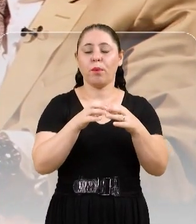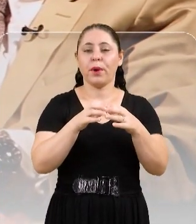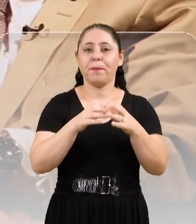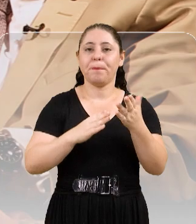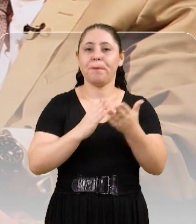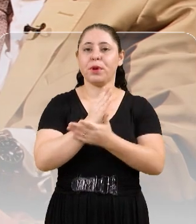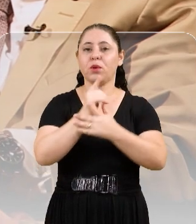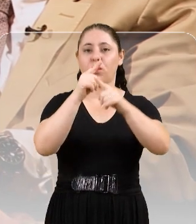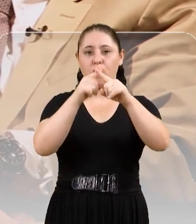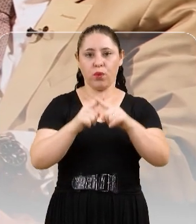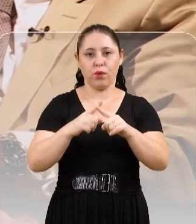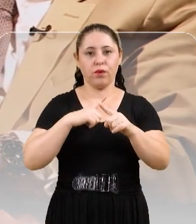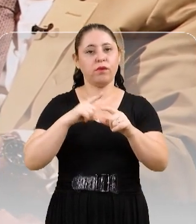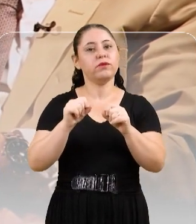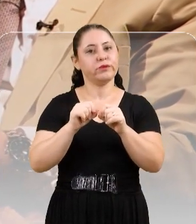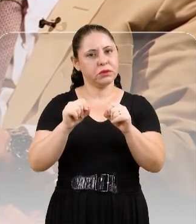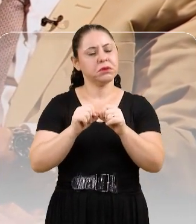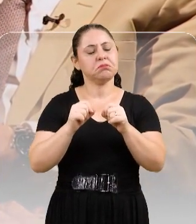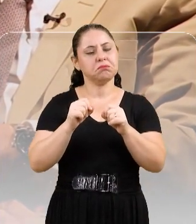concurso a que eu me submeti, né?